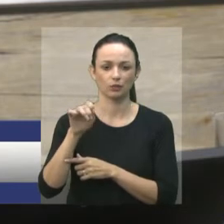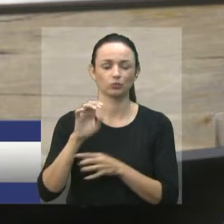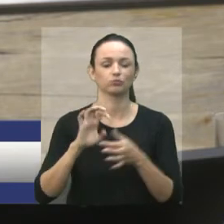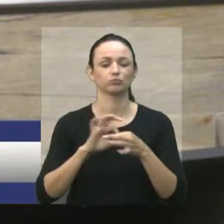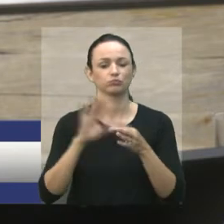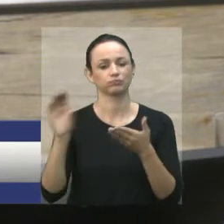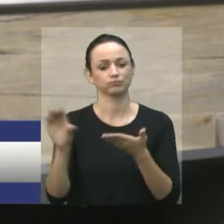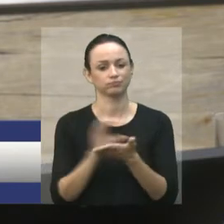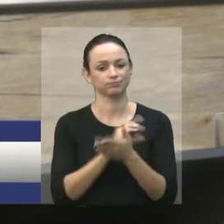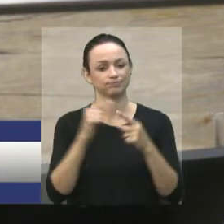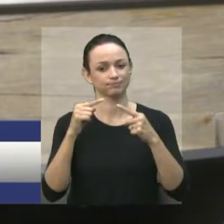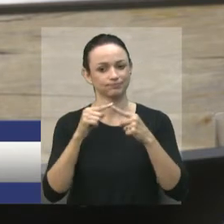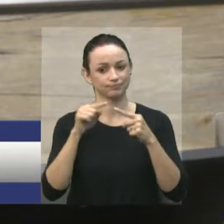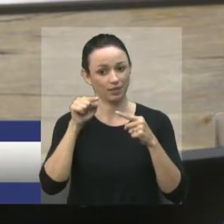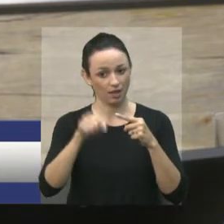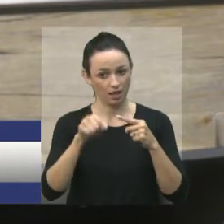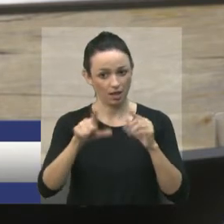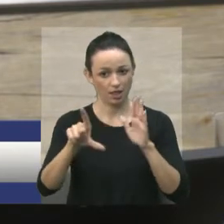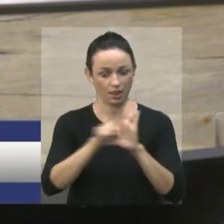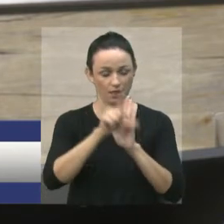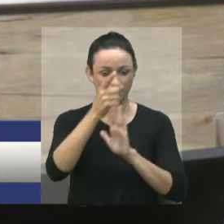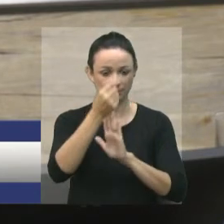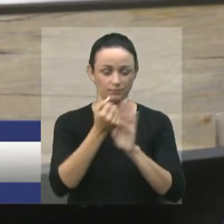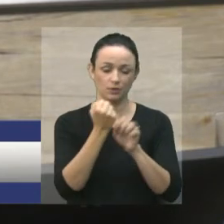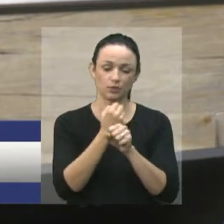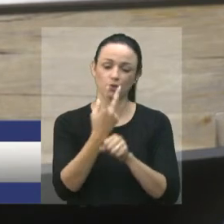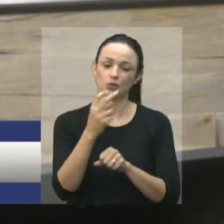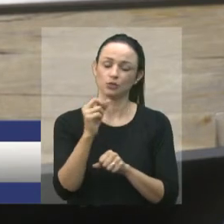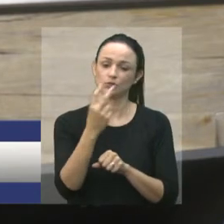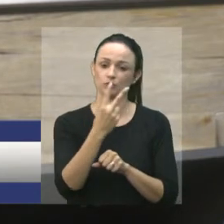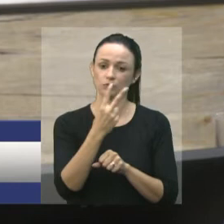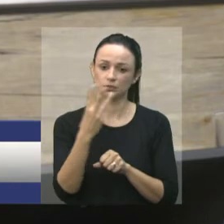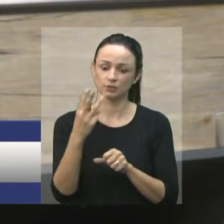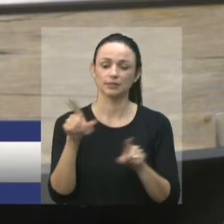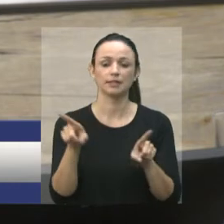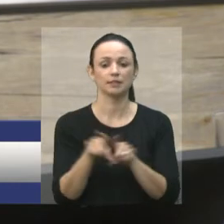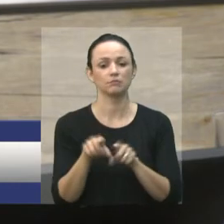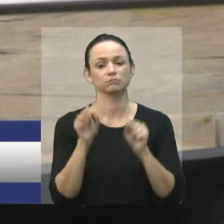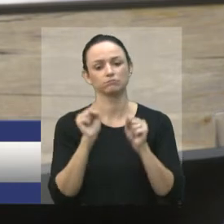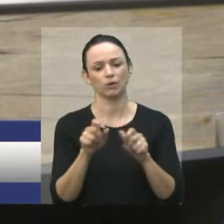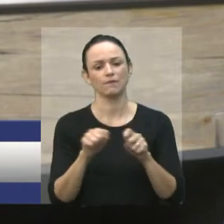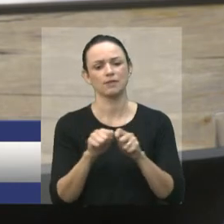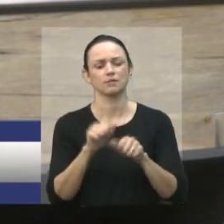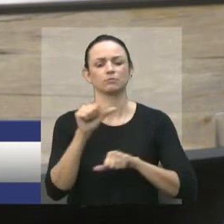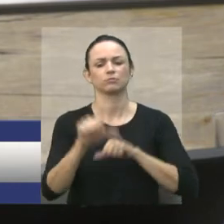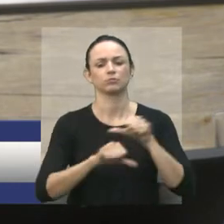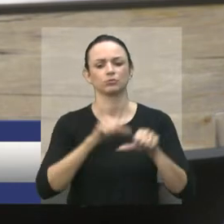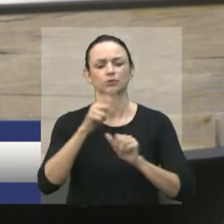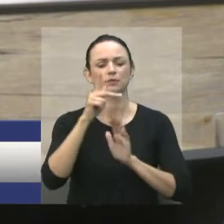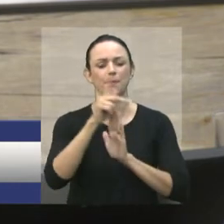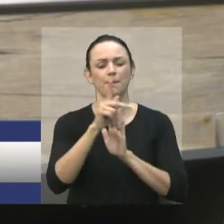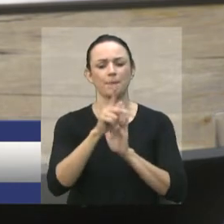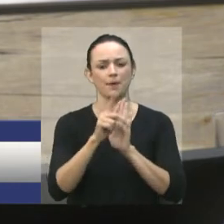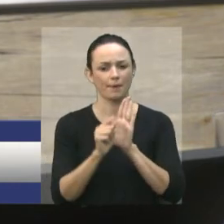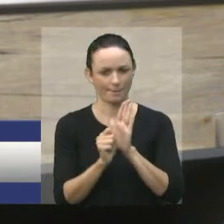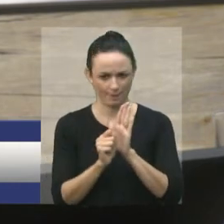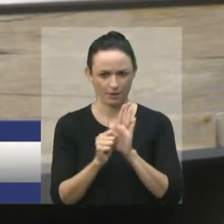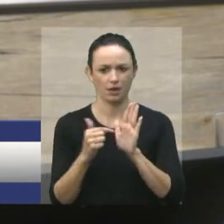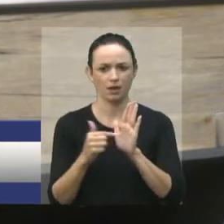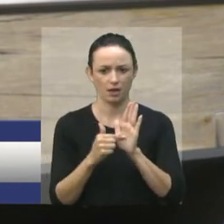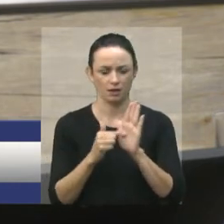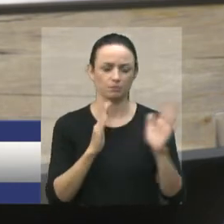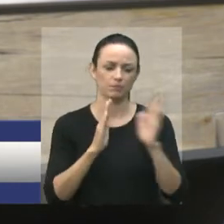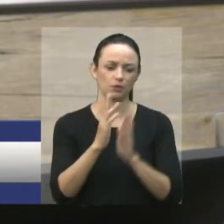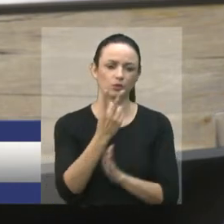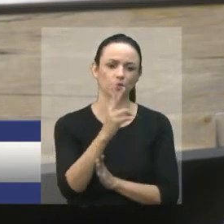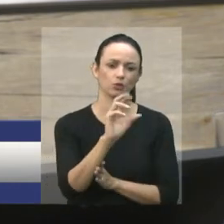os recursos correspondentes na lei orçamentária para o exercício financeiro de 2023, bem como promovidas as